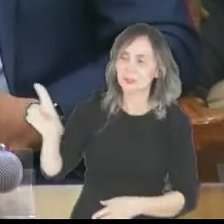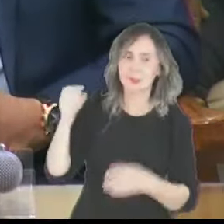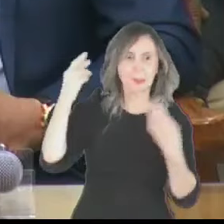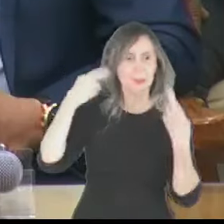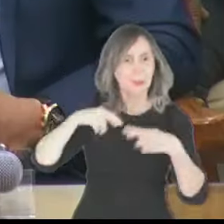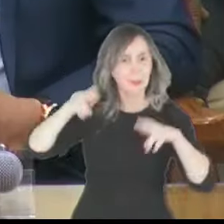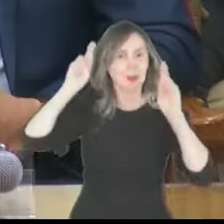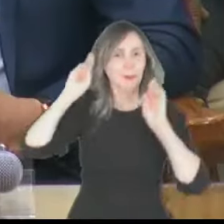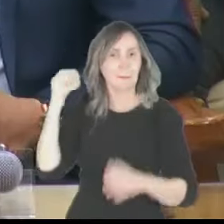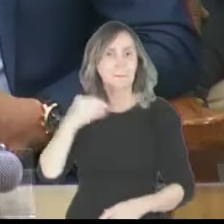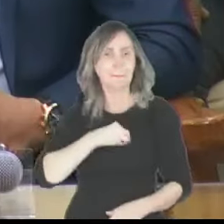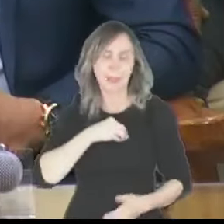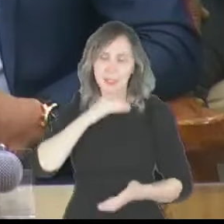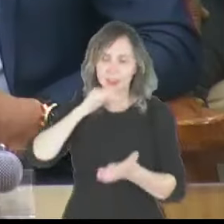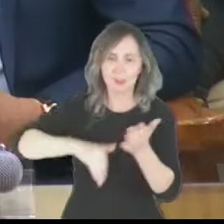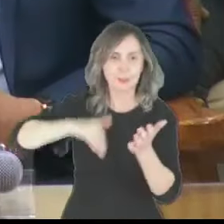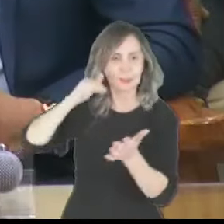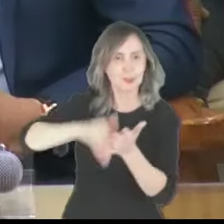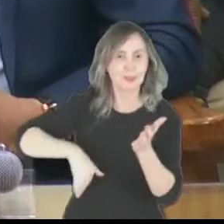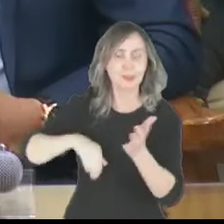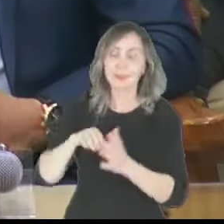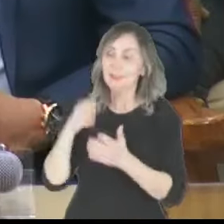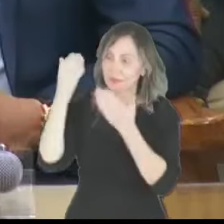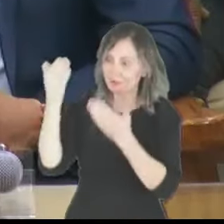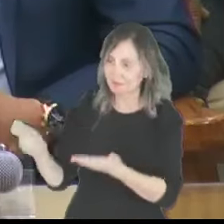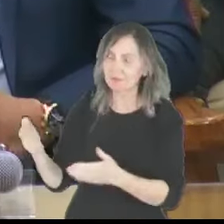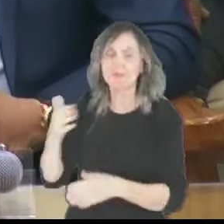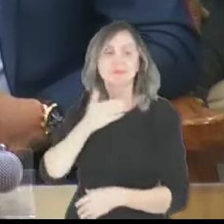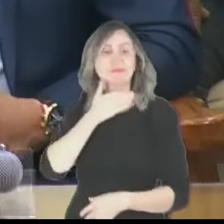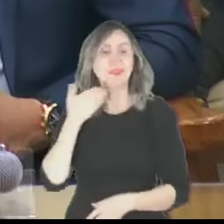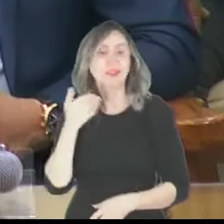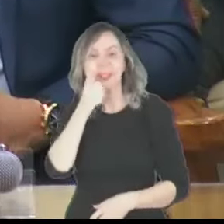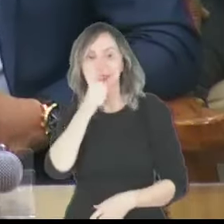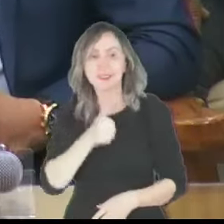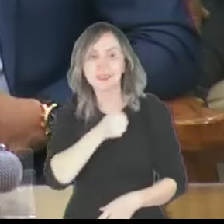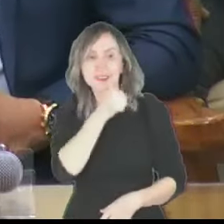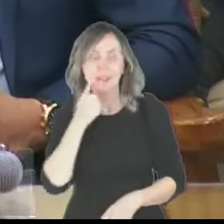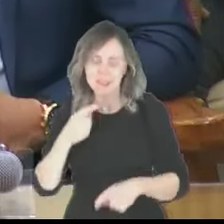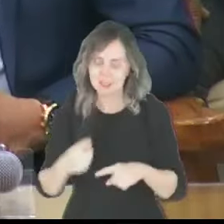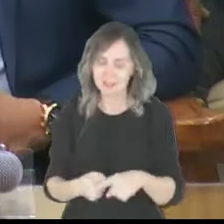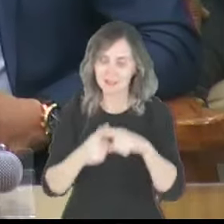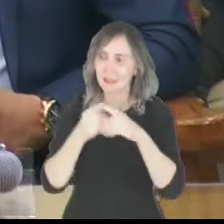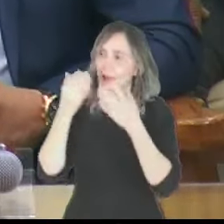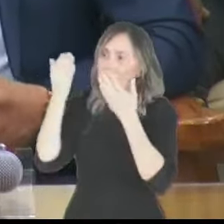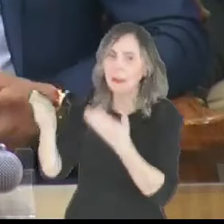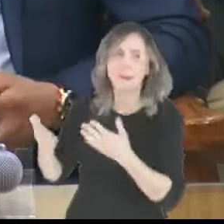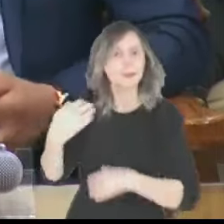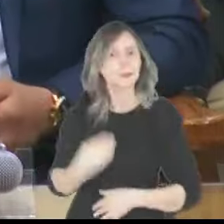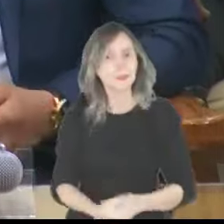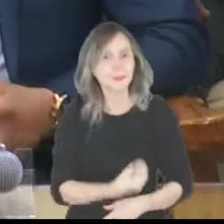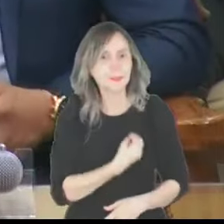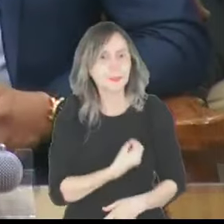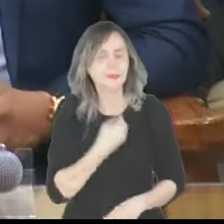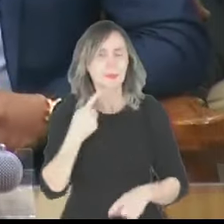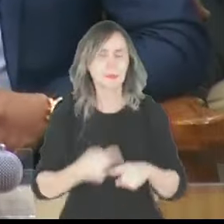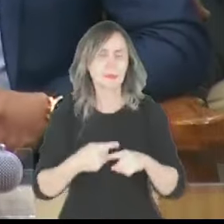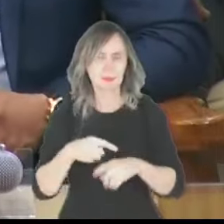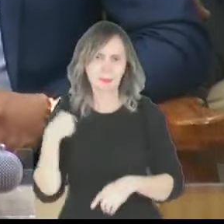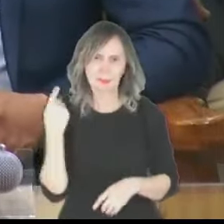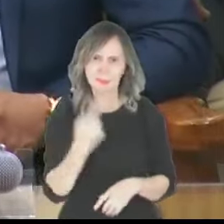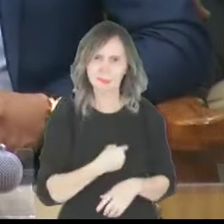o cordeiro que morre e o nosso sacrifício na cruz é um sacrifício vivo porque nós não somos vítima.